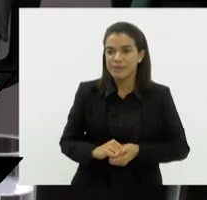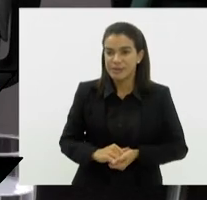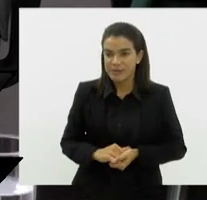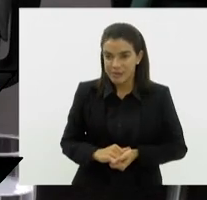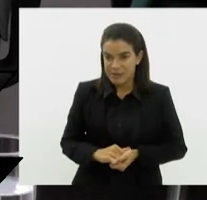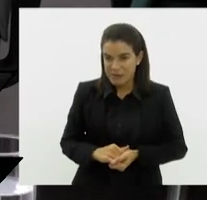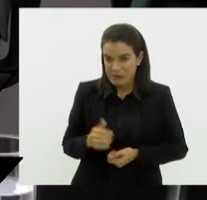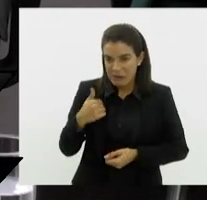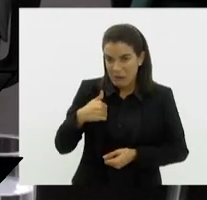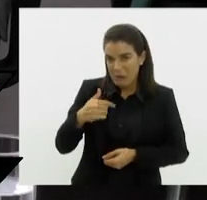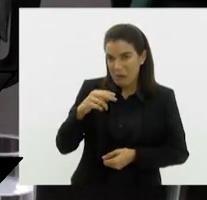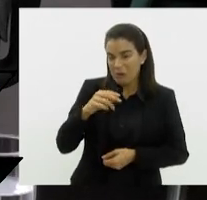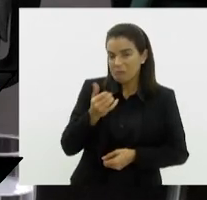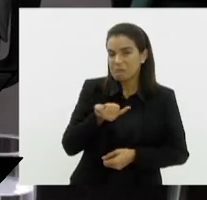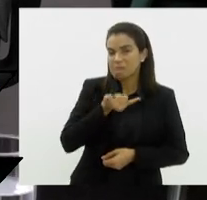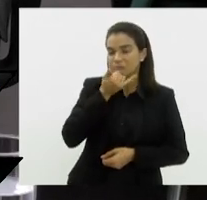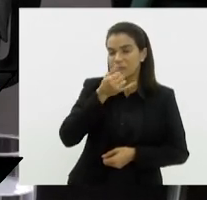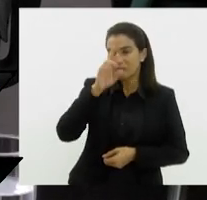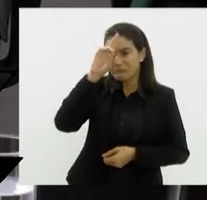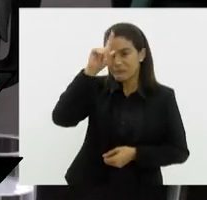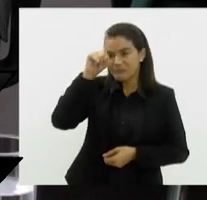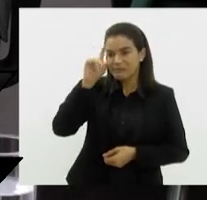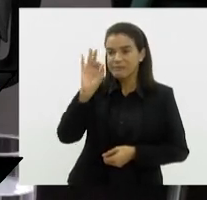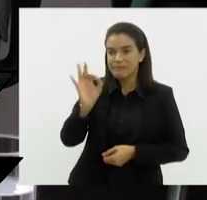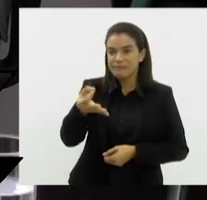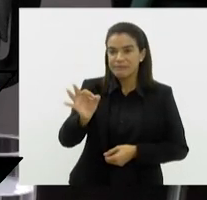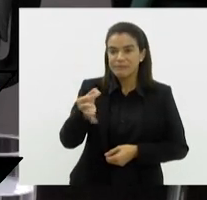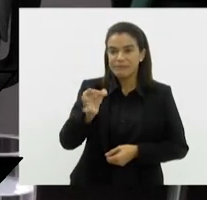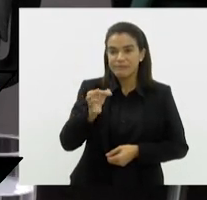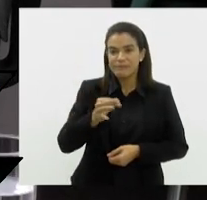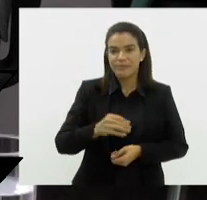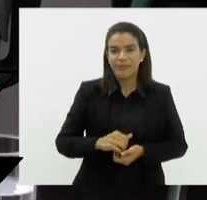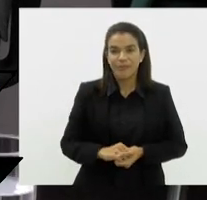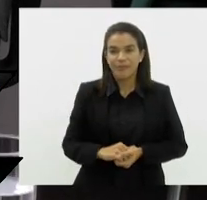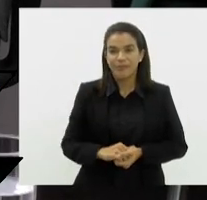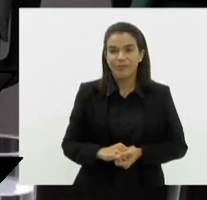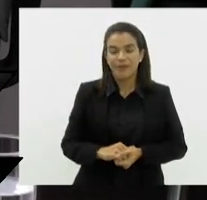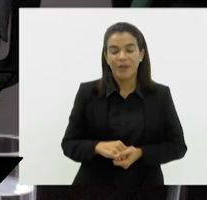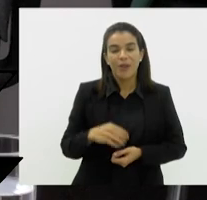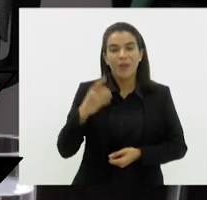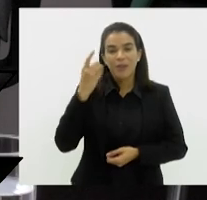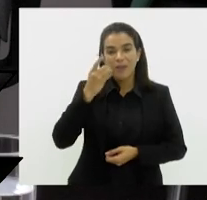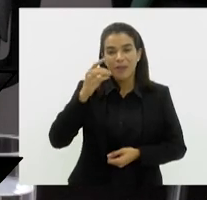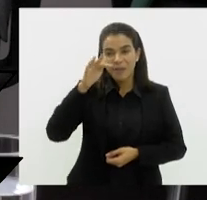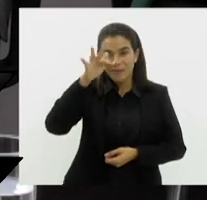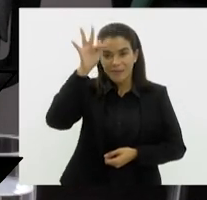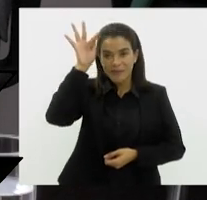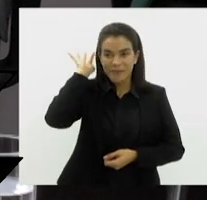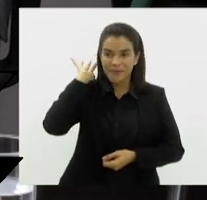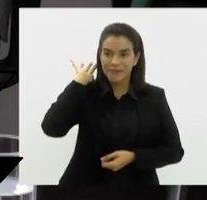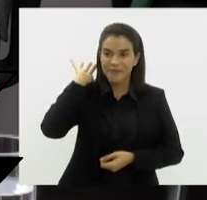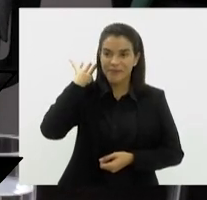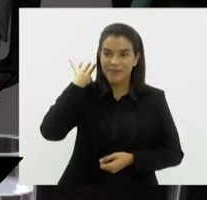Ou eu estou enganado? Sim. A presidente está certo. O deputado Fred Pacheco